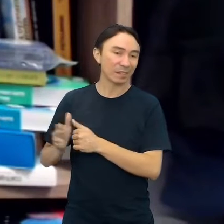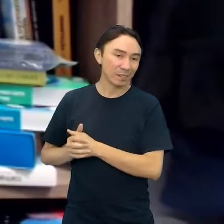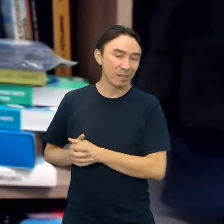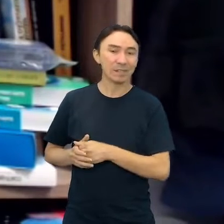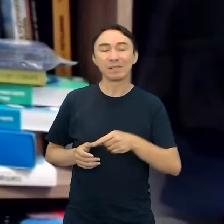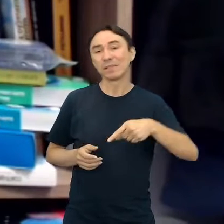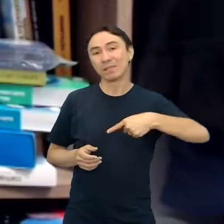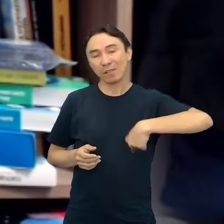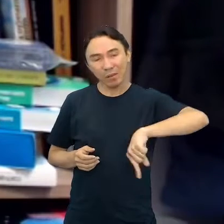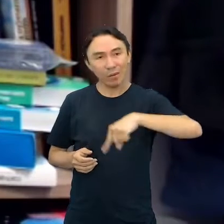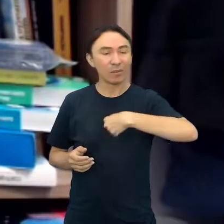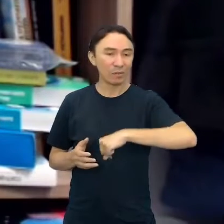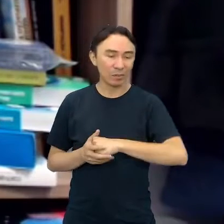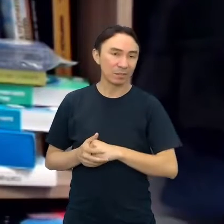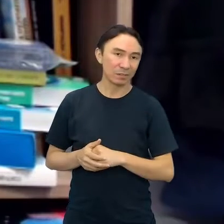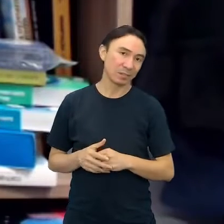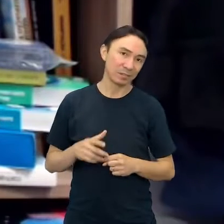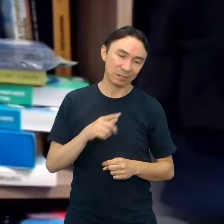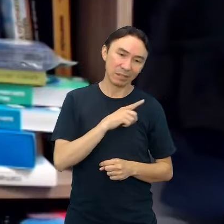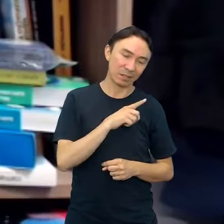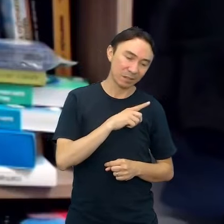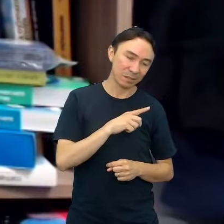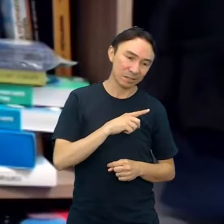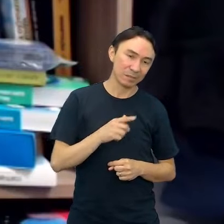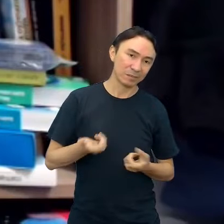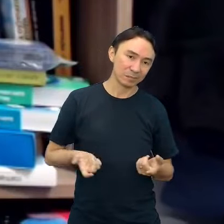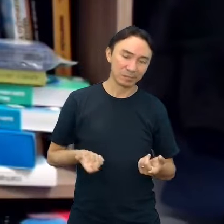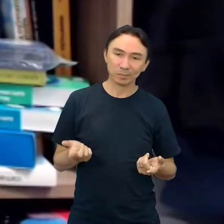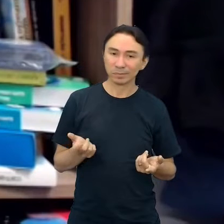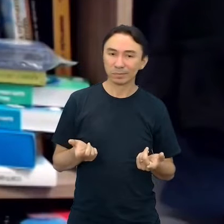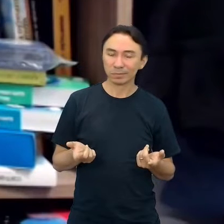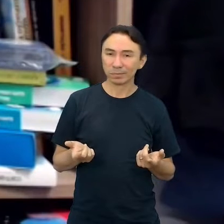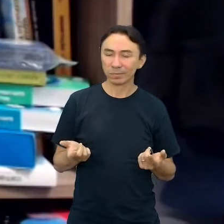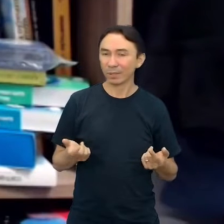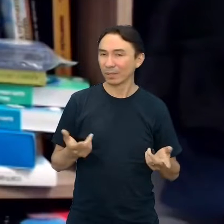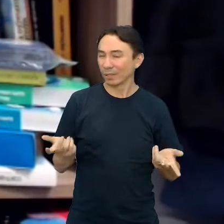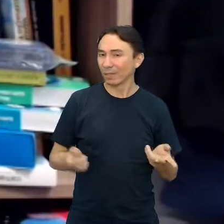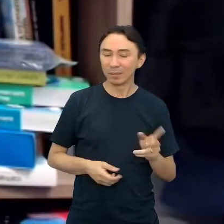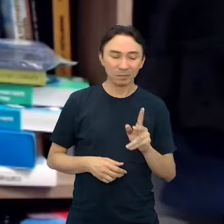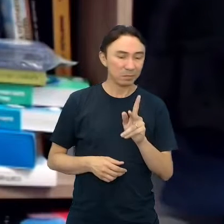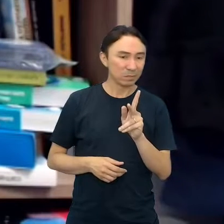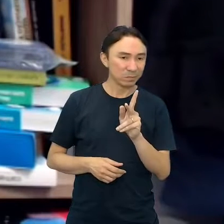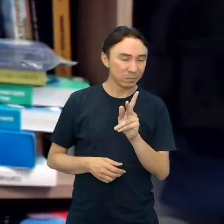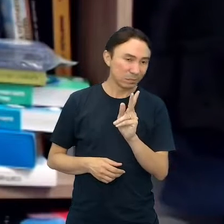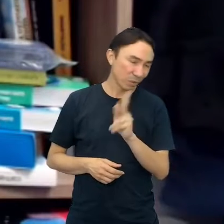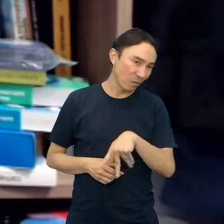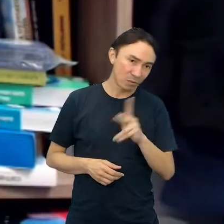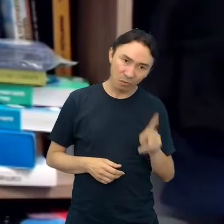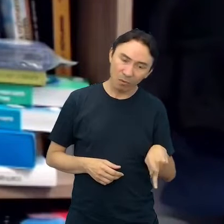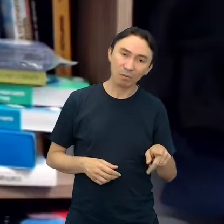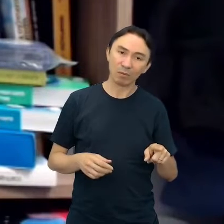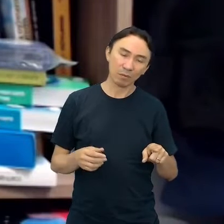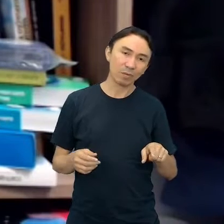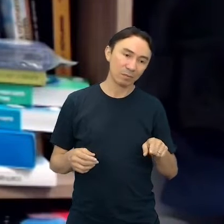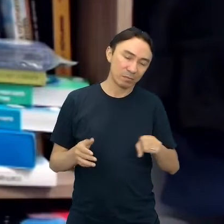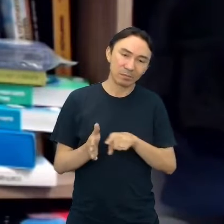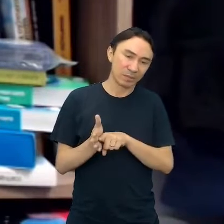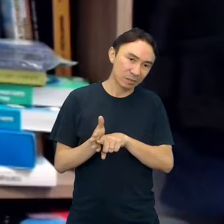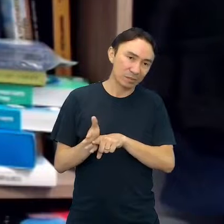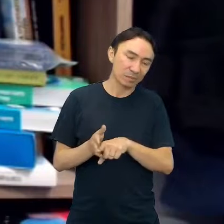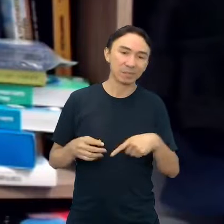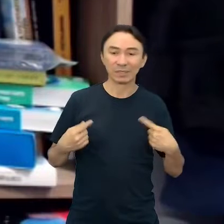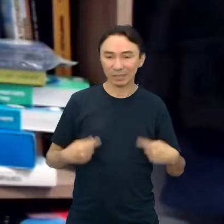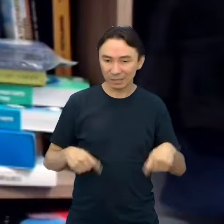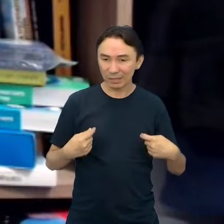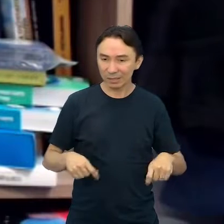enquanto professor, pesquisador, né, precisamos ter materiais aqui disponível para a